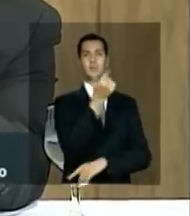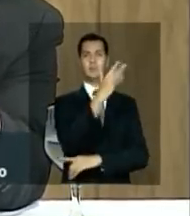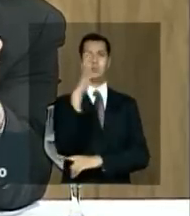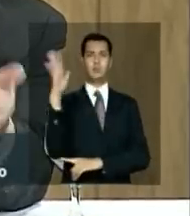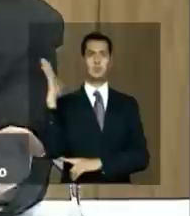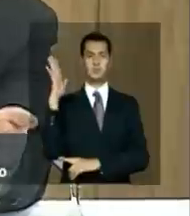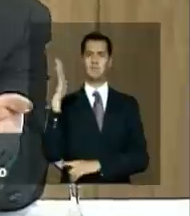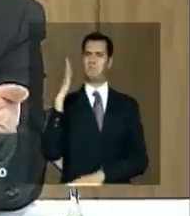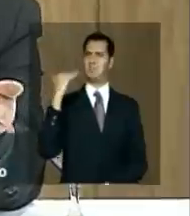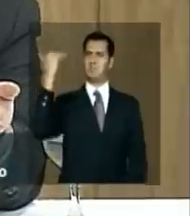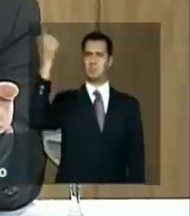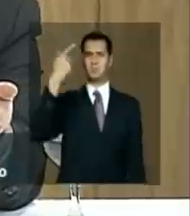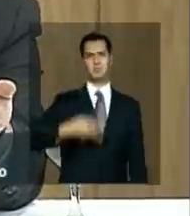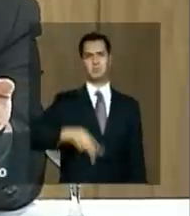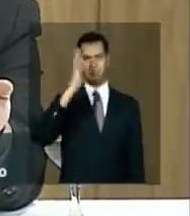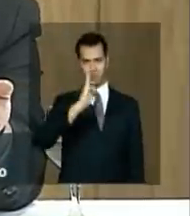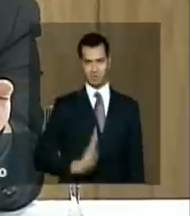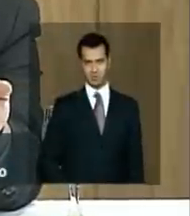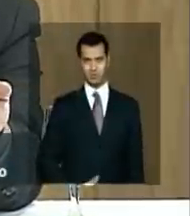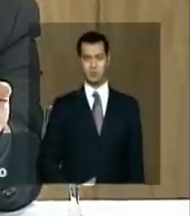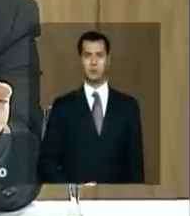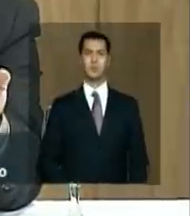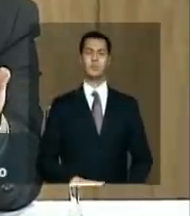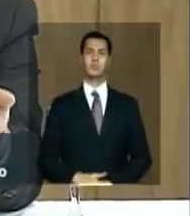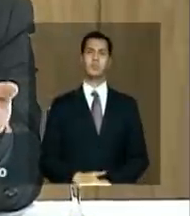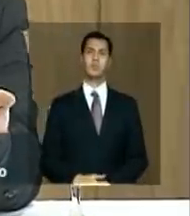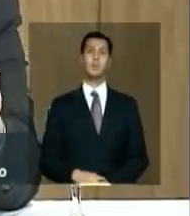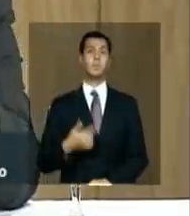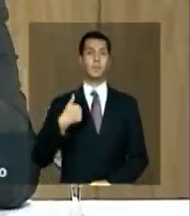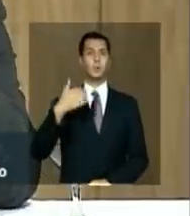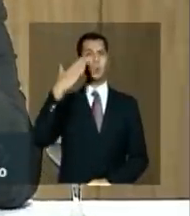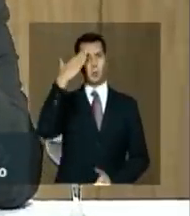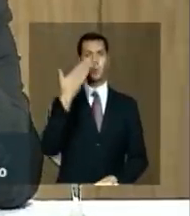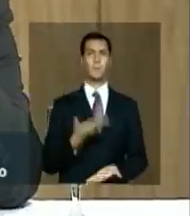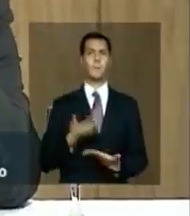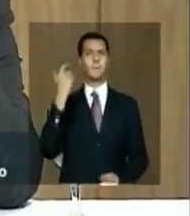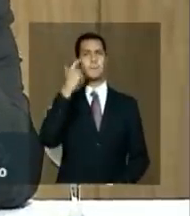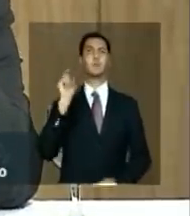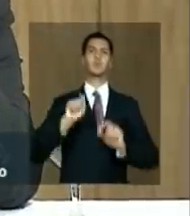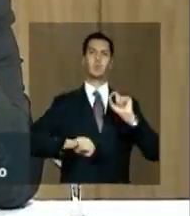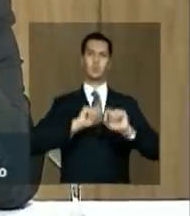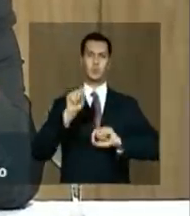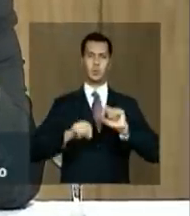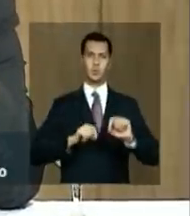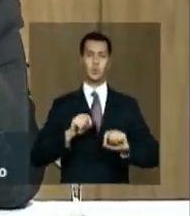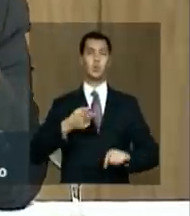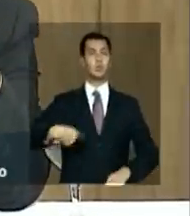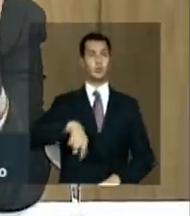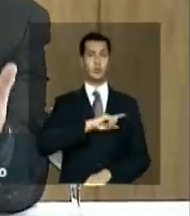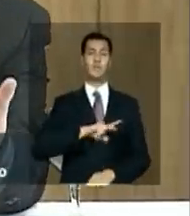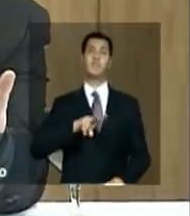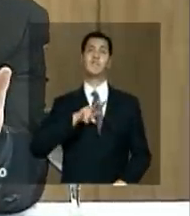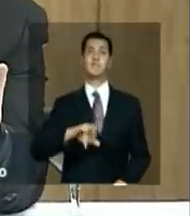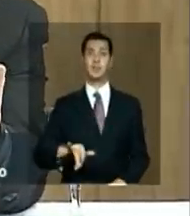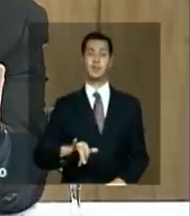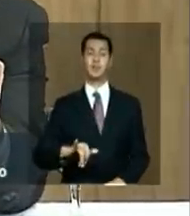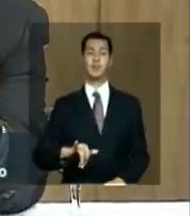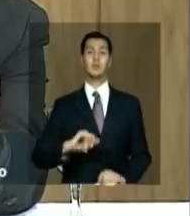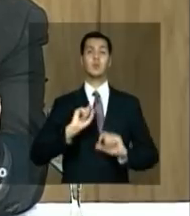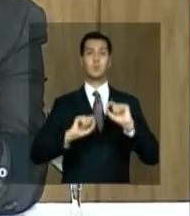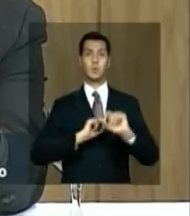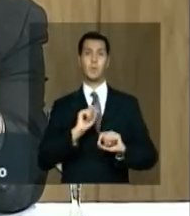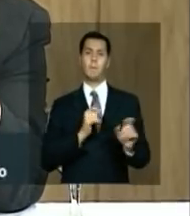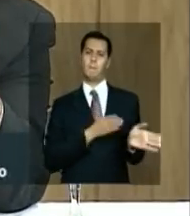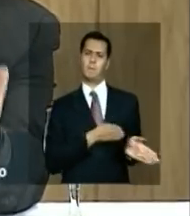nível que possui nós acredito eu nós vamos coroar esse